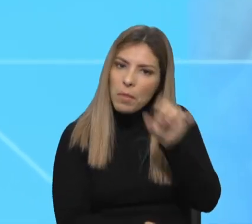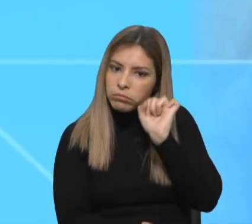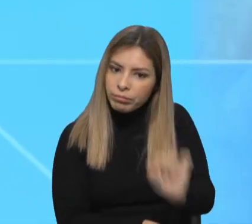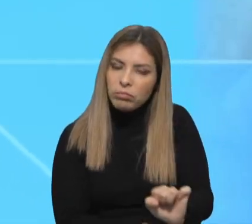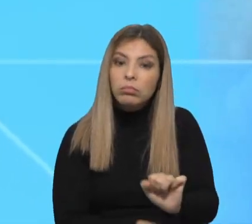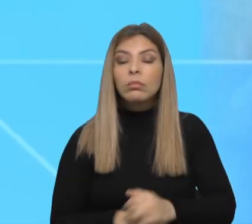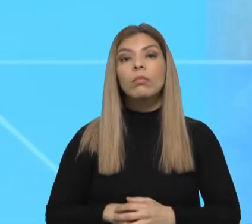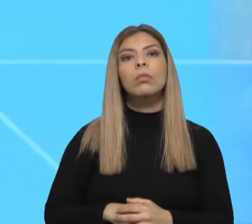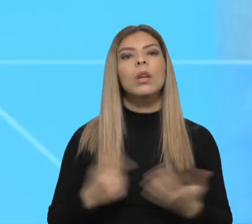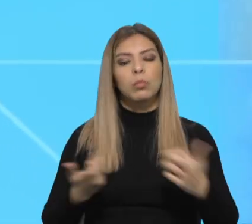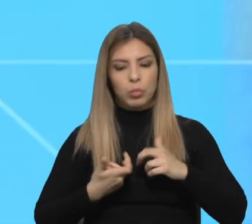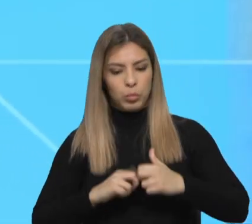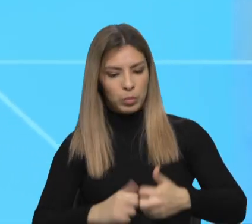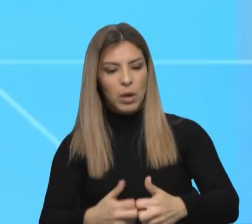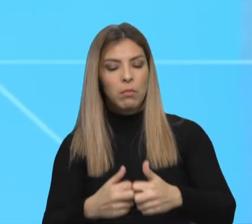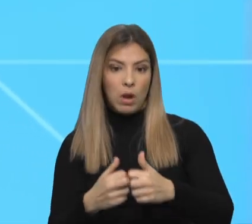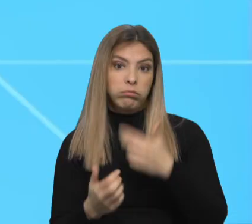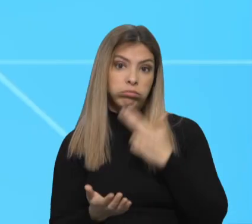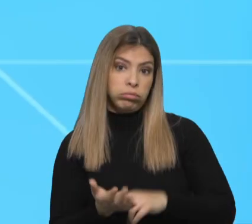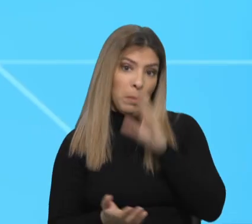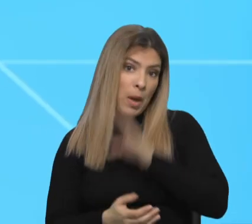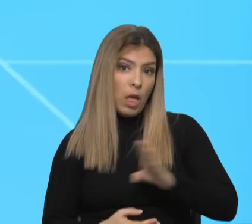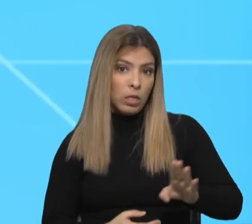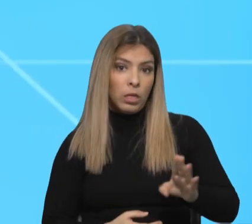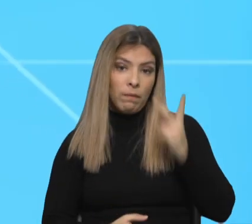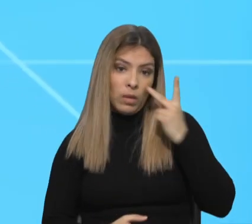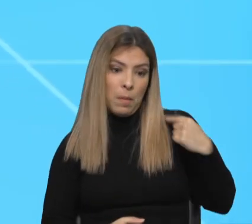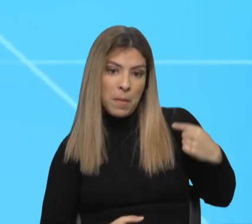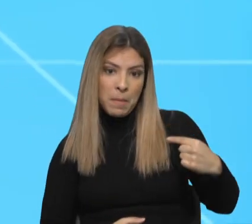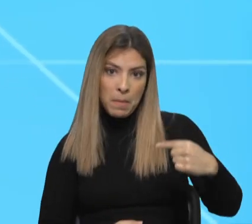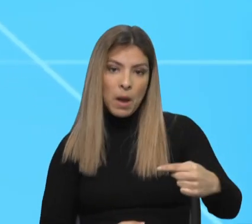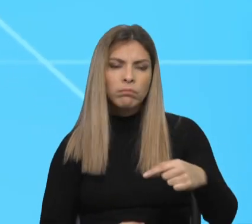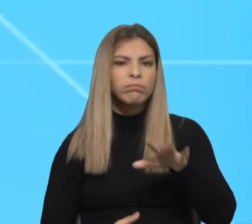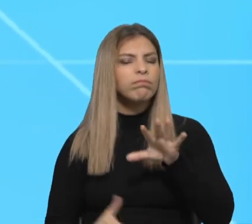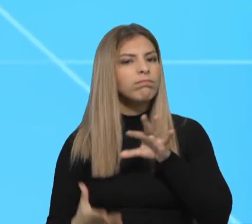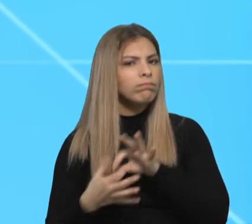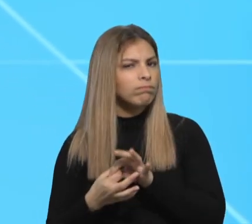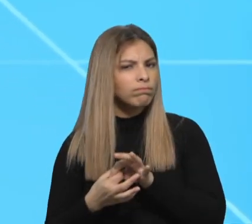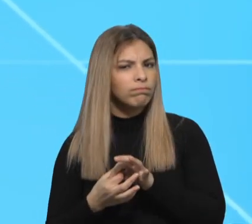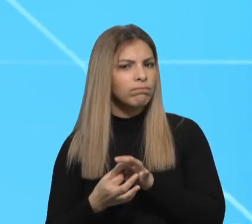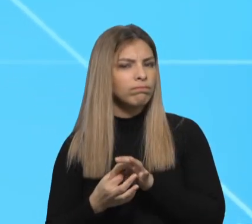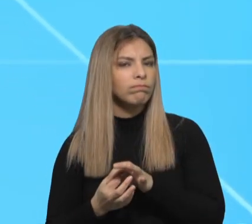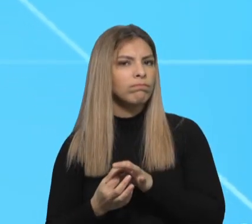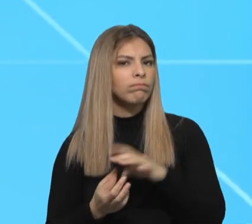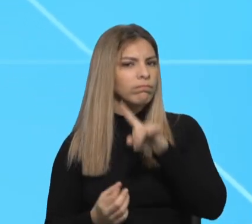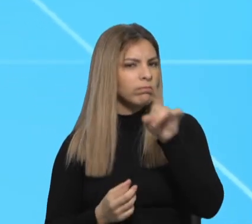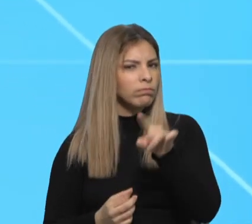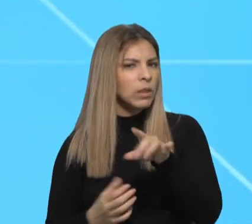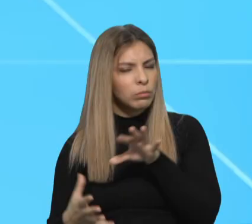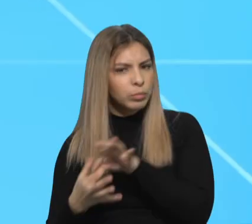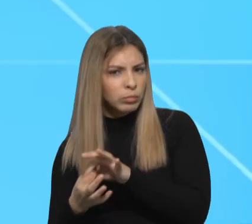problemas concretos da vida dos portugueses não terá a ver também com, de alguma